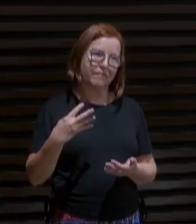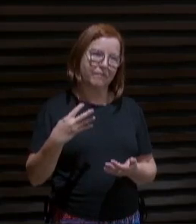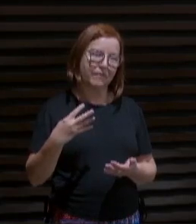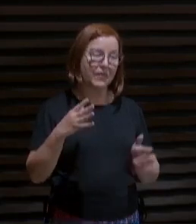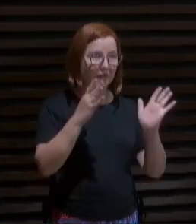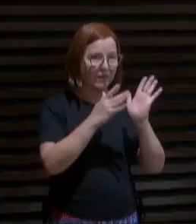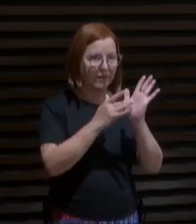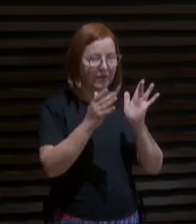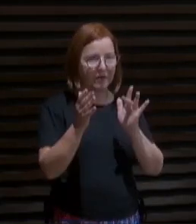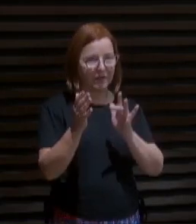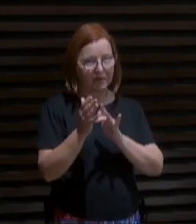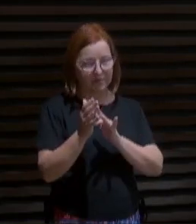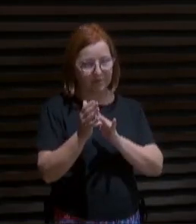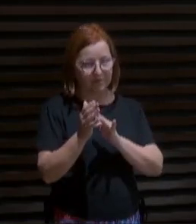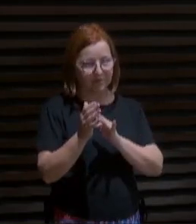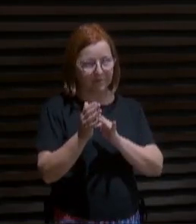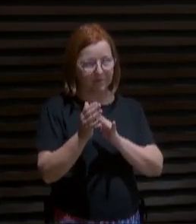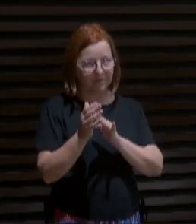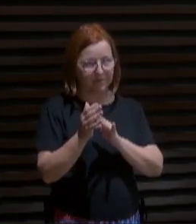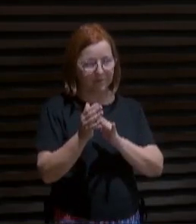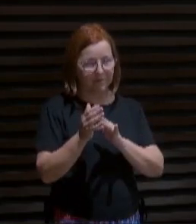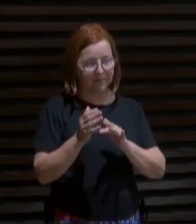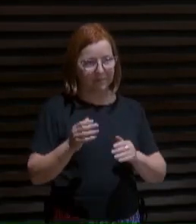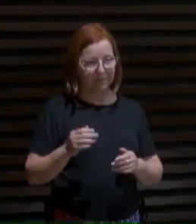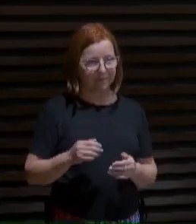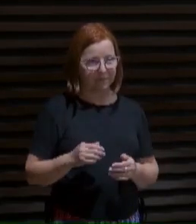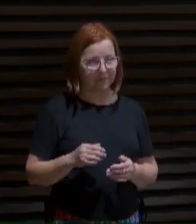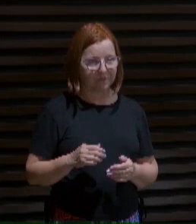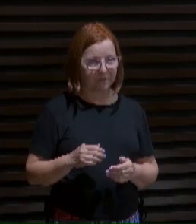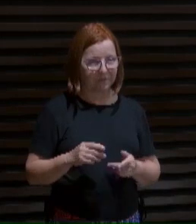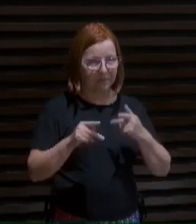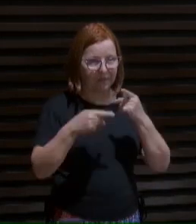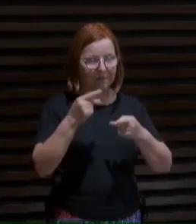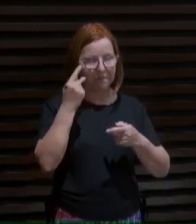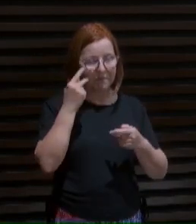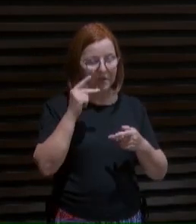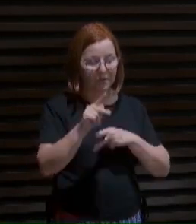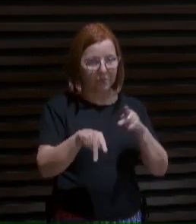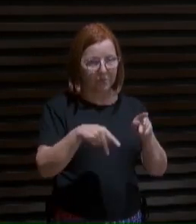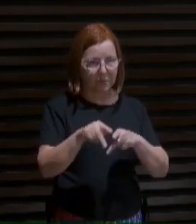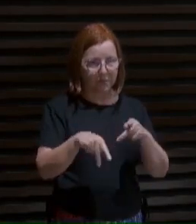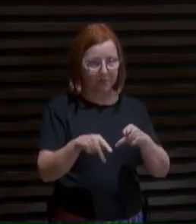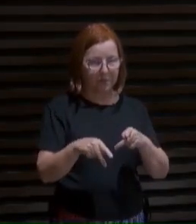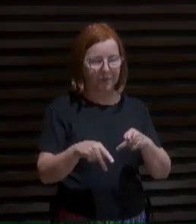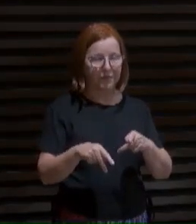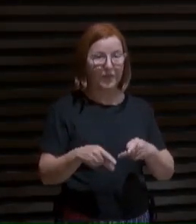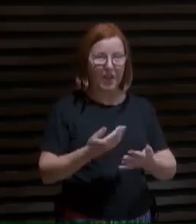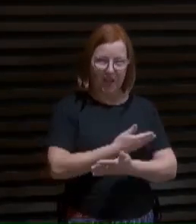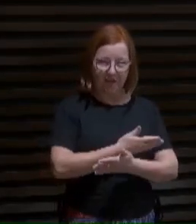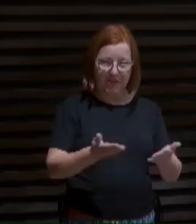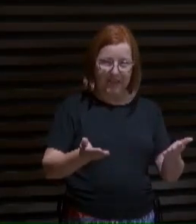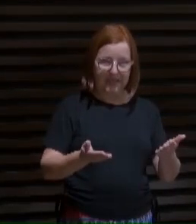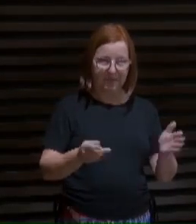coloca o seu povo dentro desse contexto de filiação. Vós sois